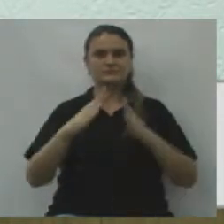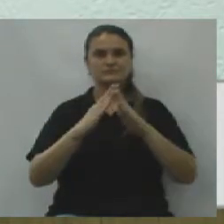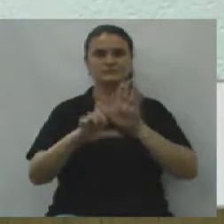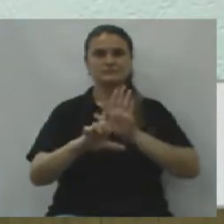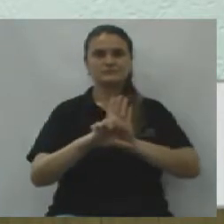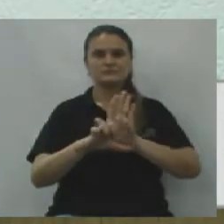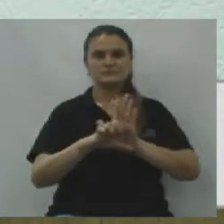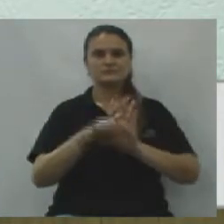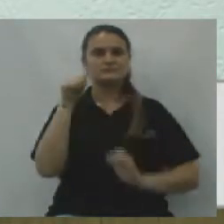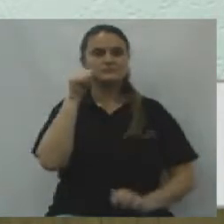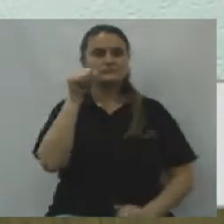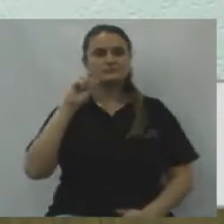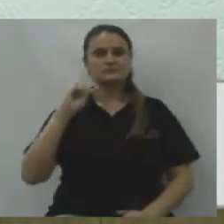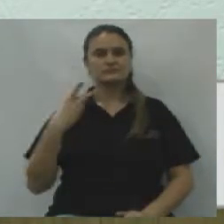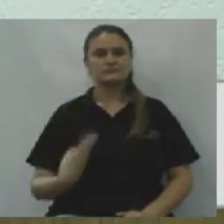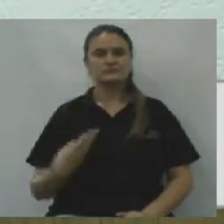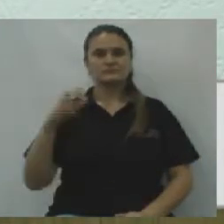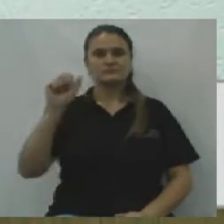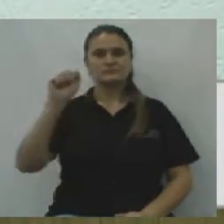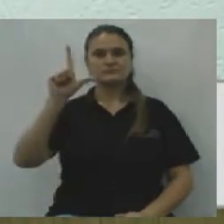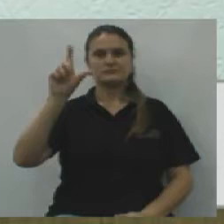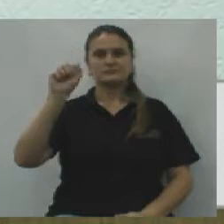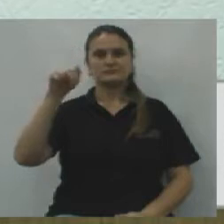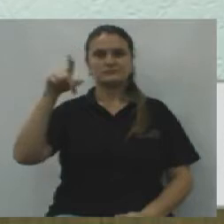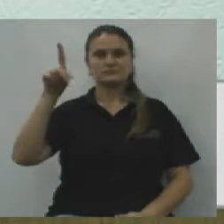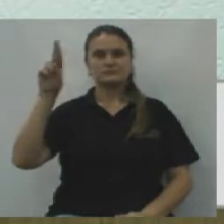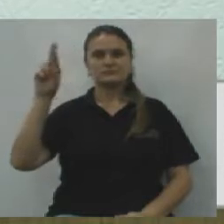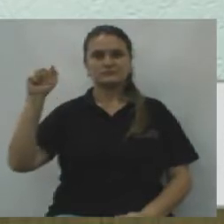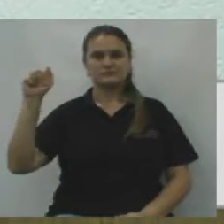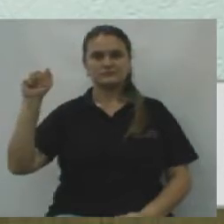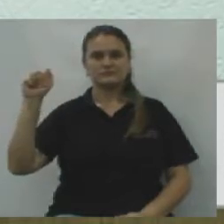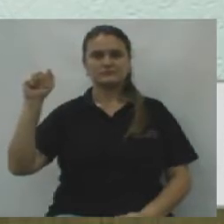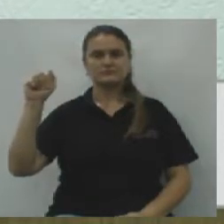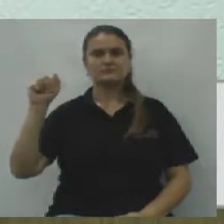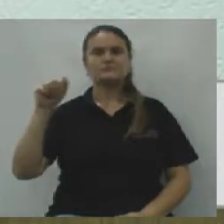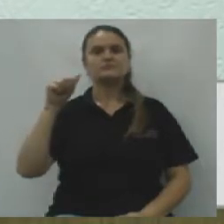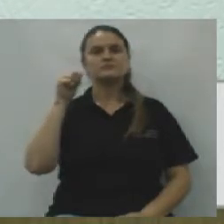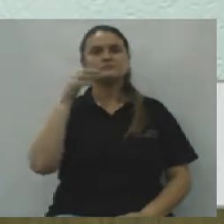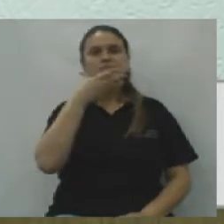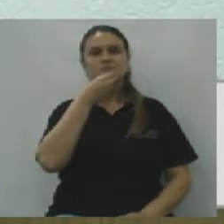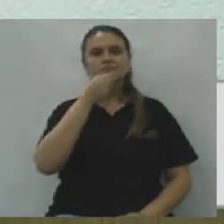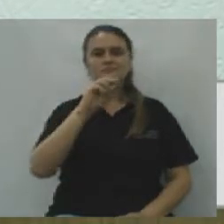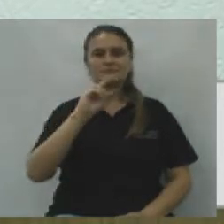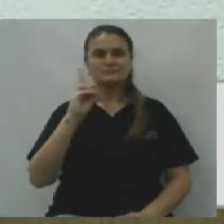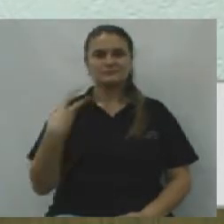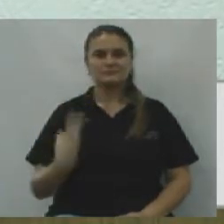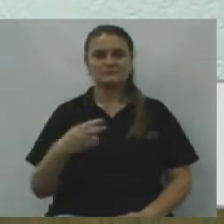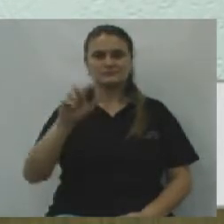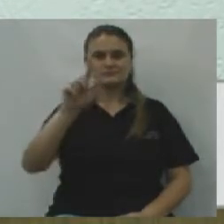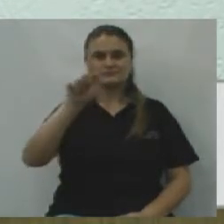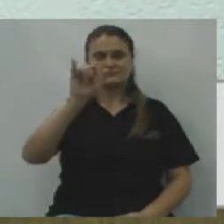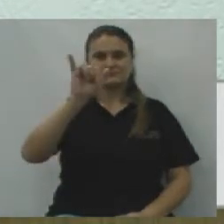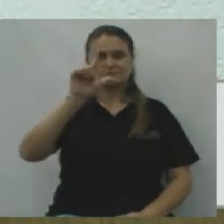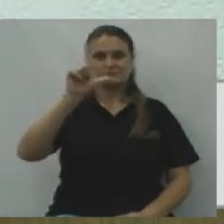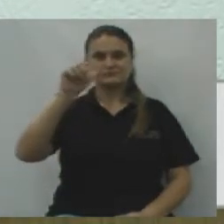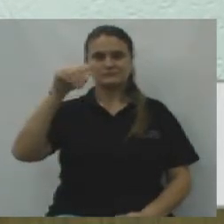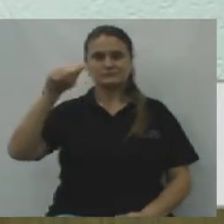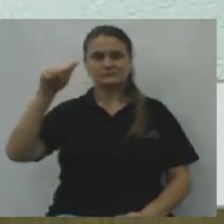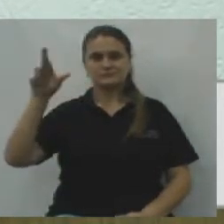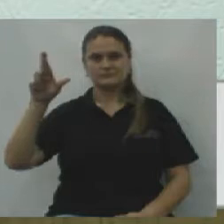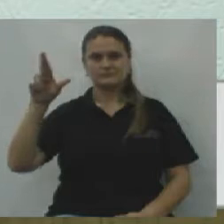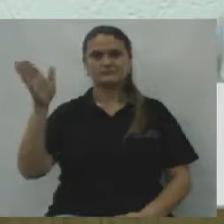Leis pela vereadora Alandra Roveda Grando, vereadores Gilmar Carlos Pogogelski, Emerson